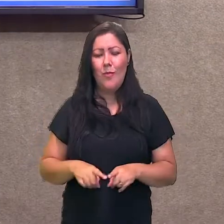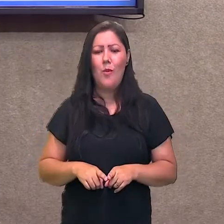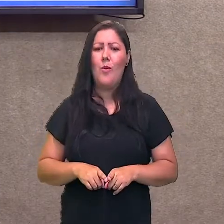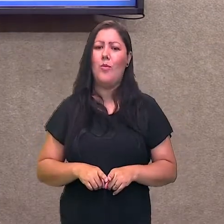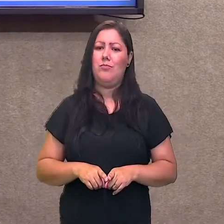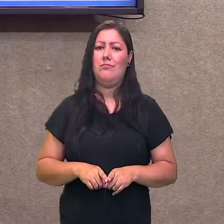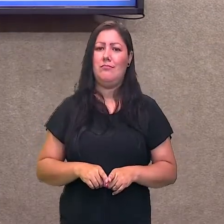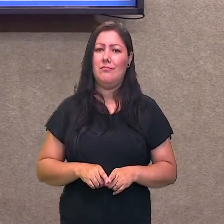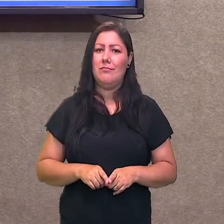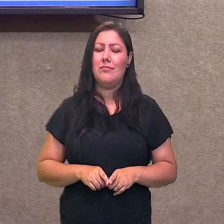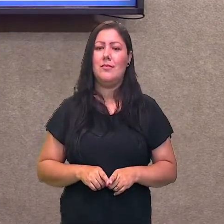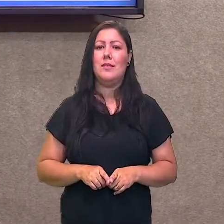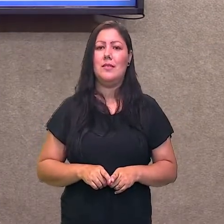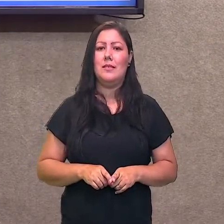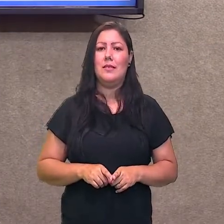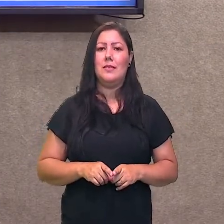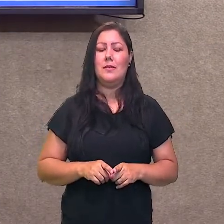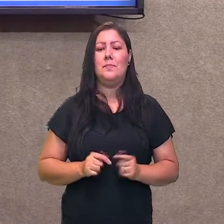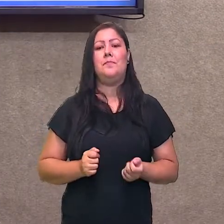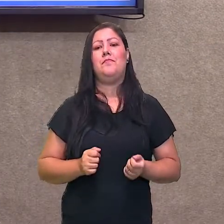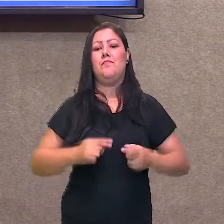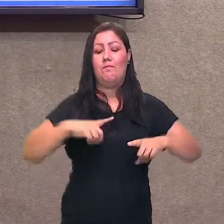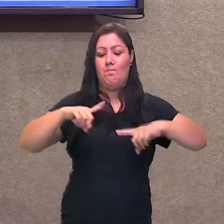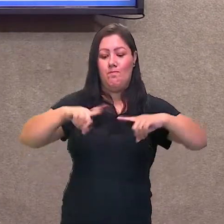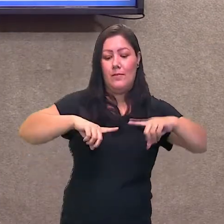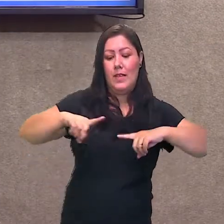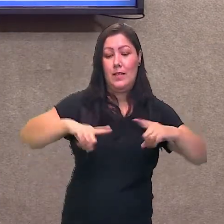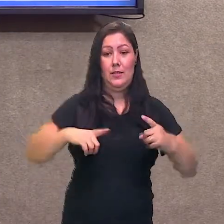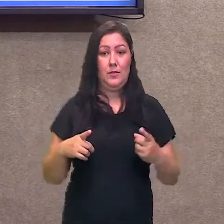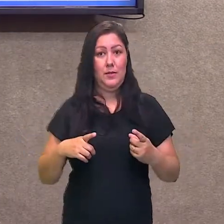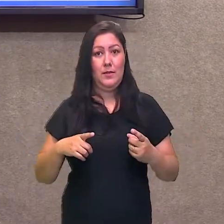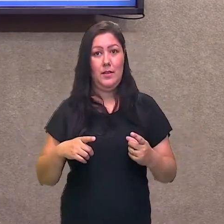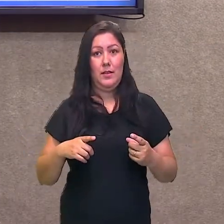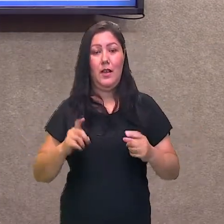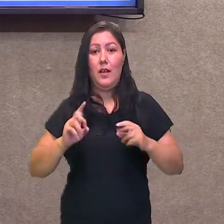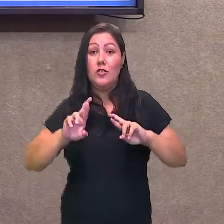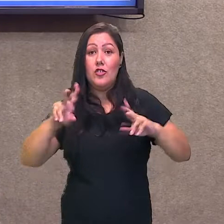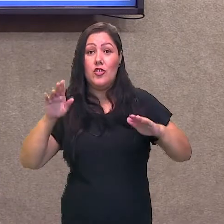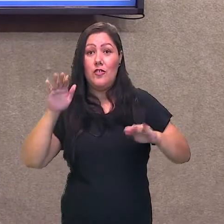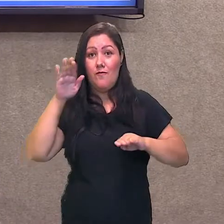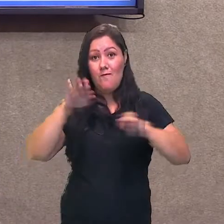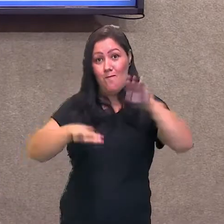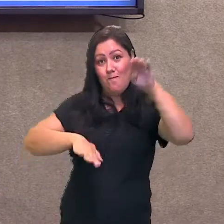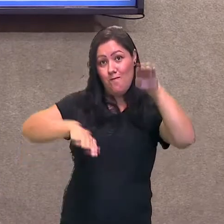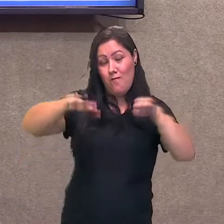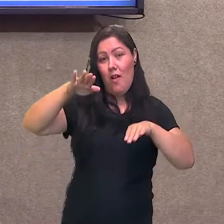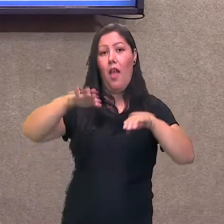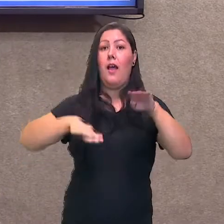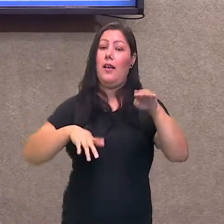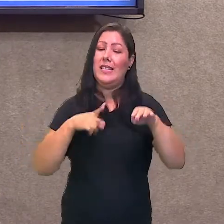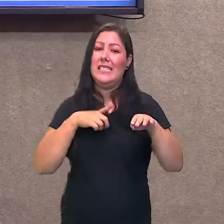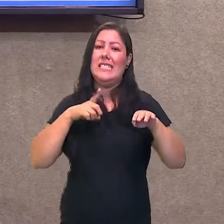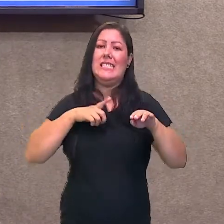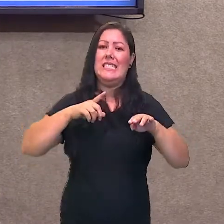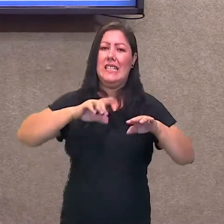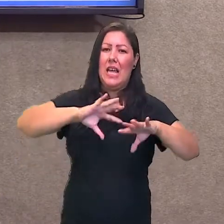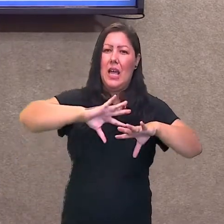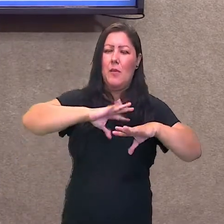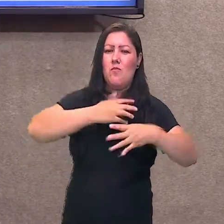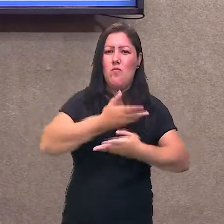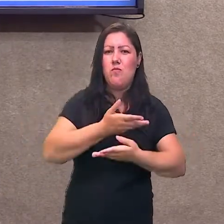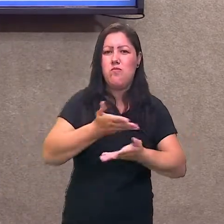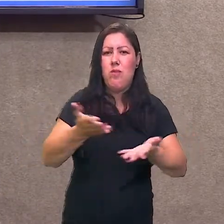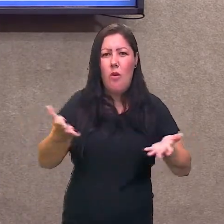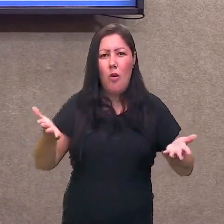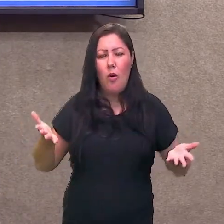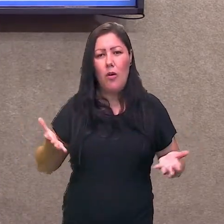cuidar, administrar as diferenças que nós vamos ver para frente, que são muitas, devido a essa